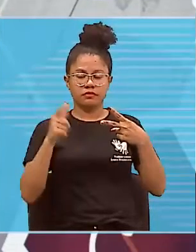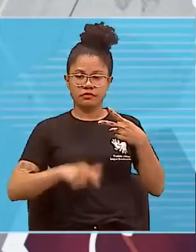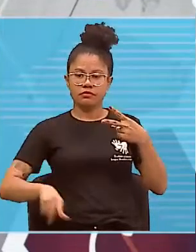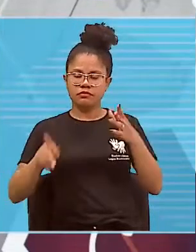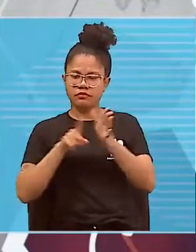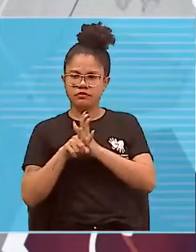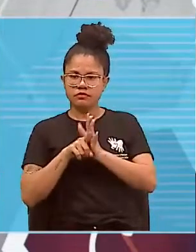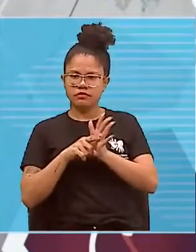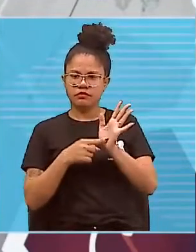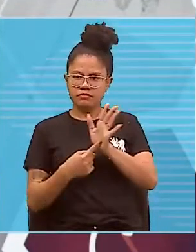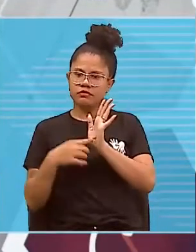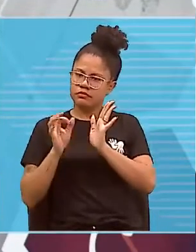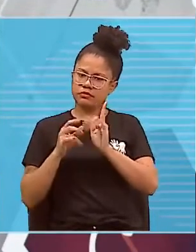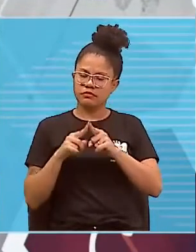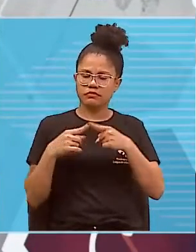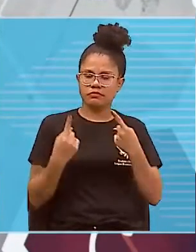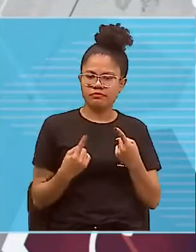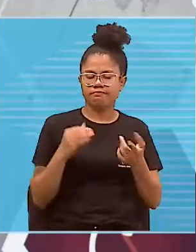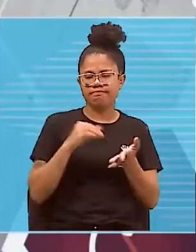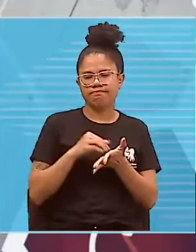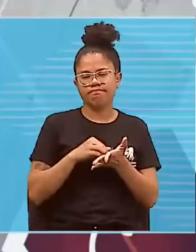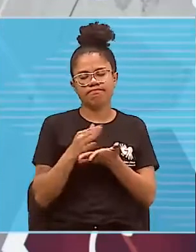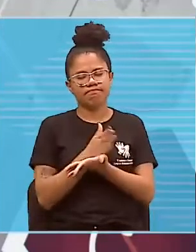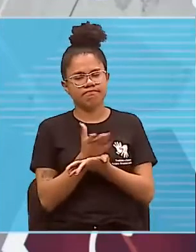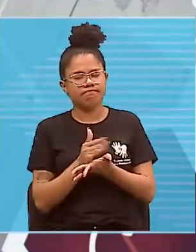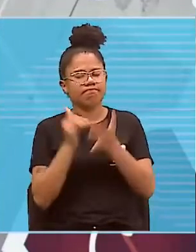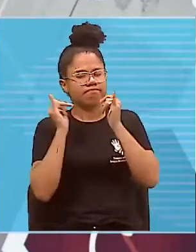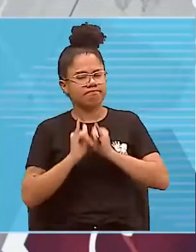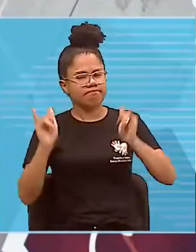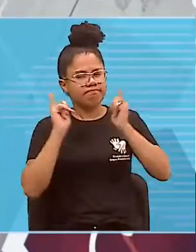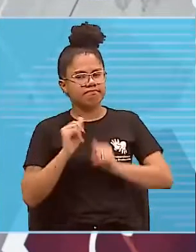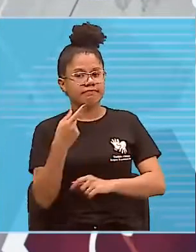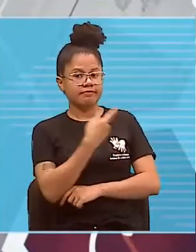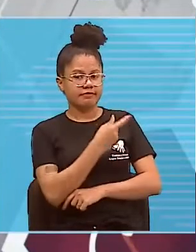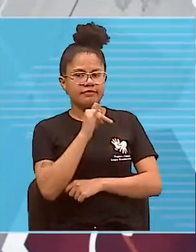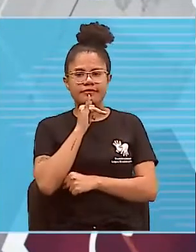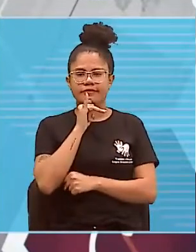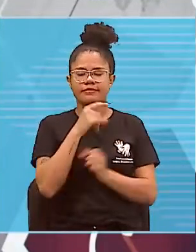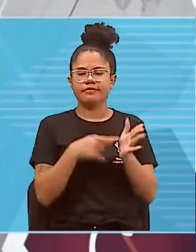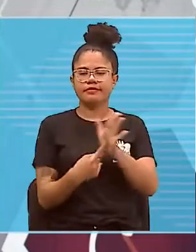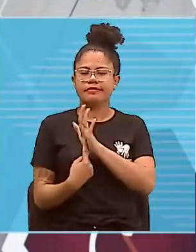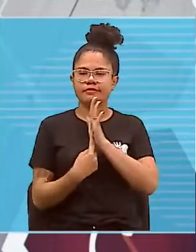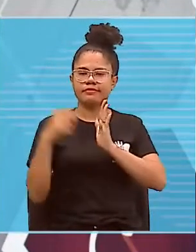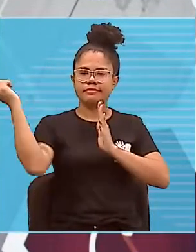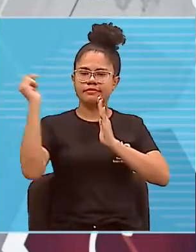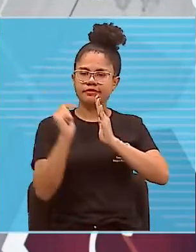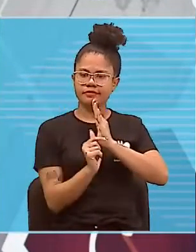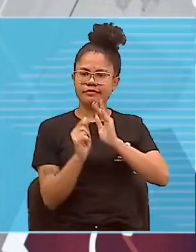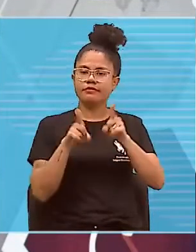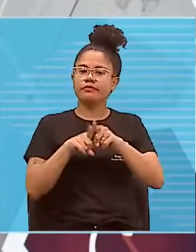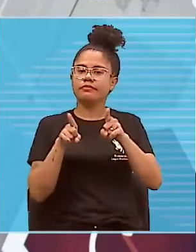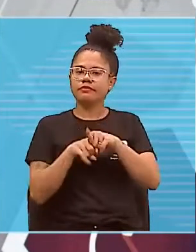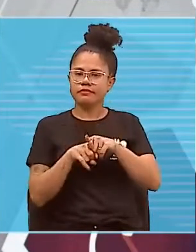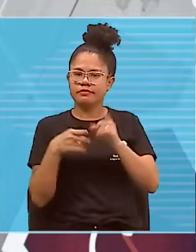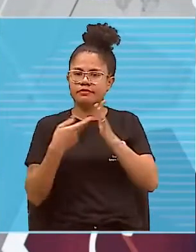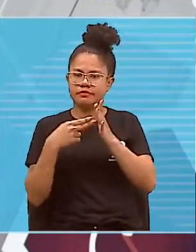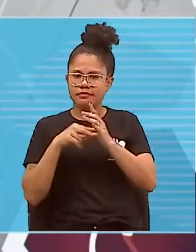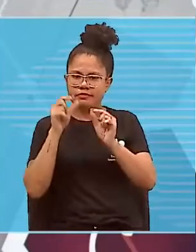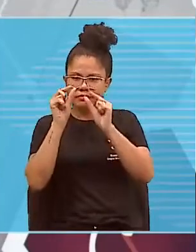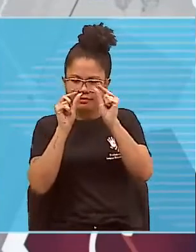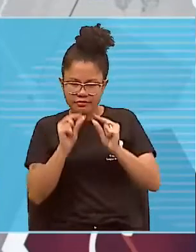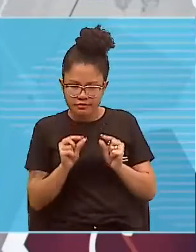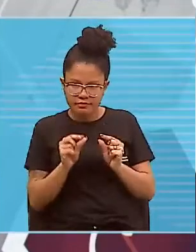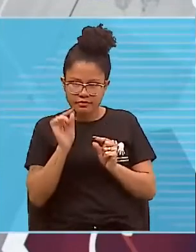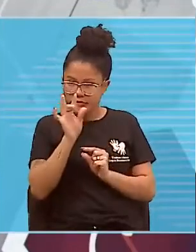correto esse fenômeno explica o fato da luz se comportar como partícula mas